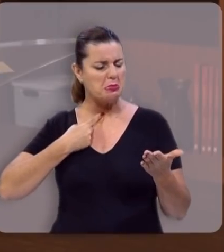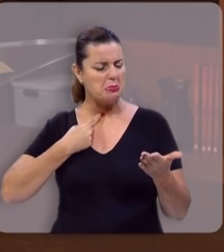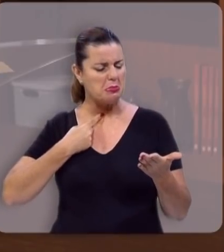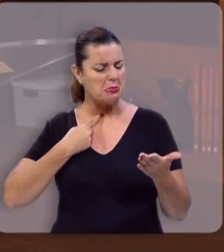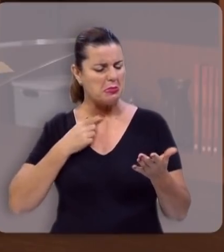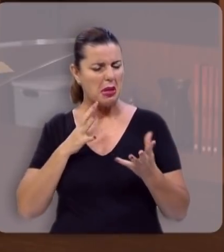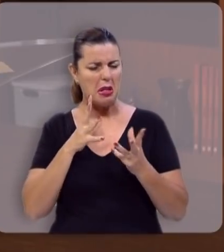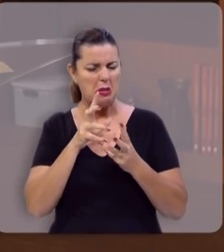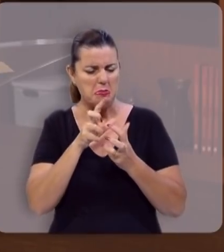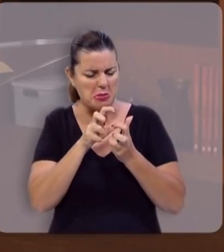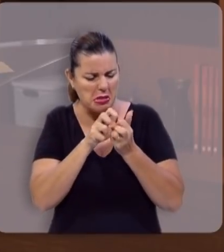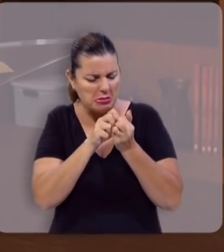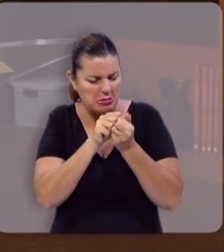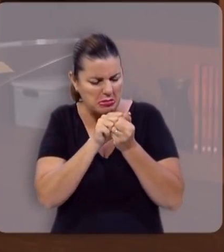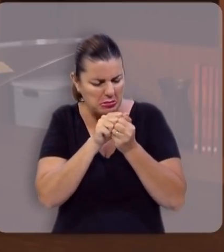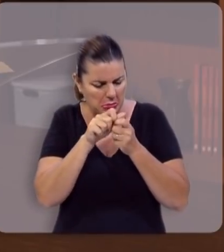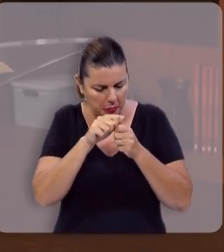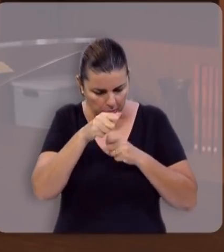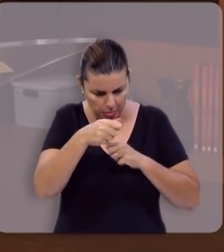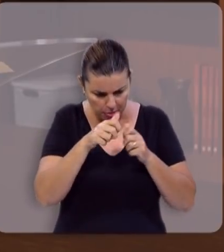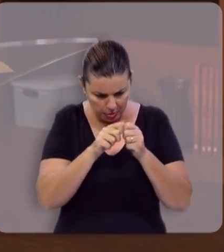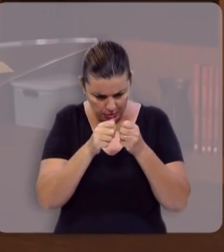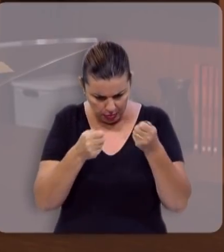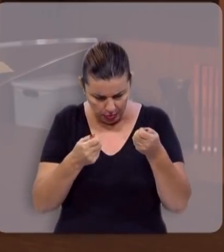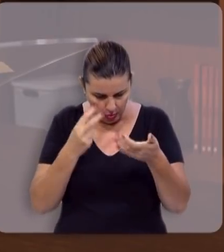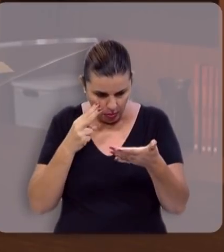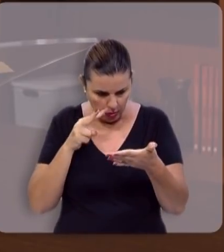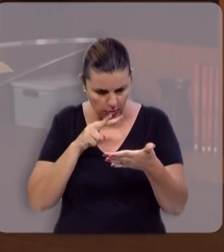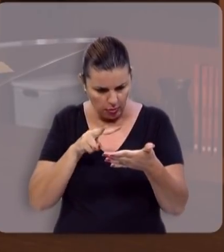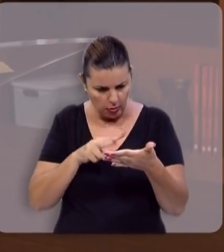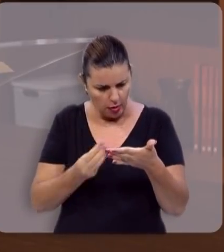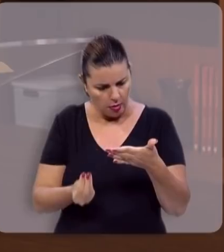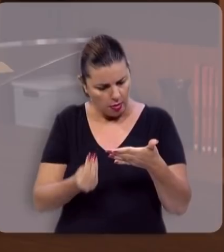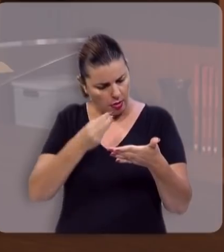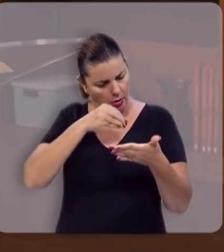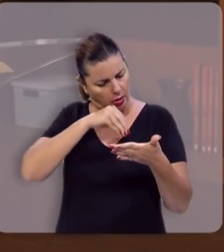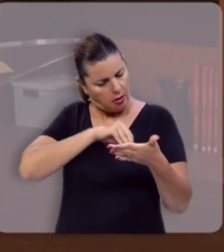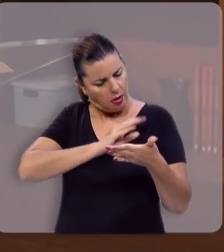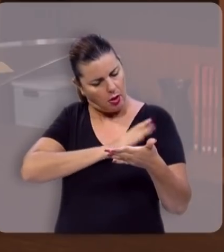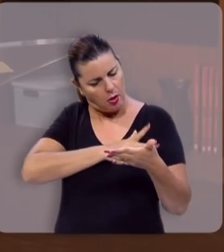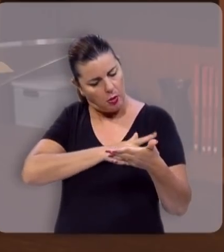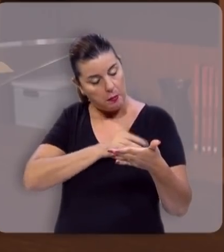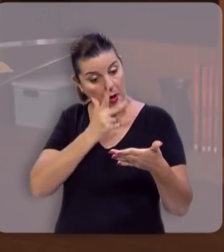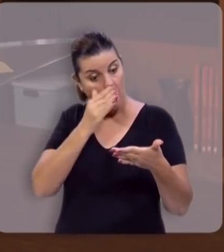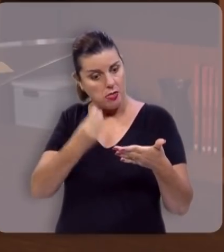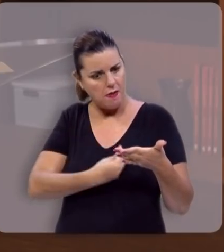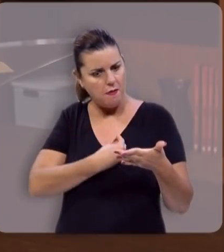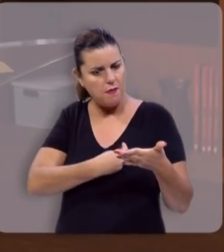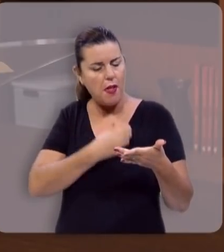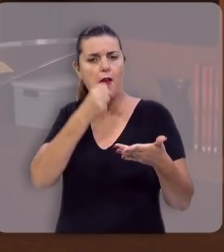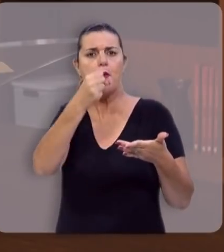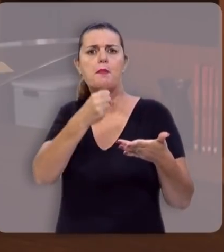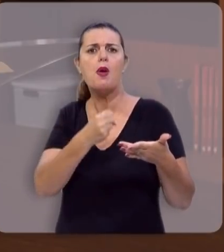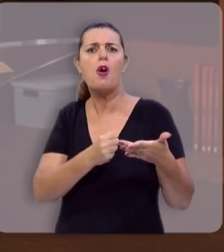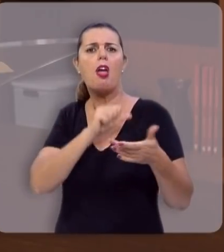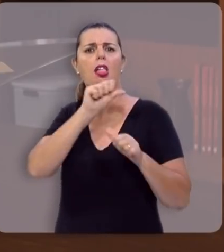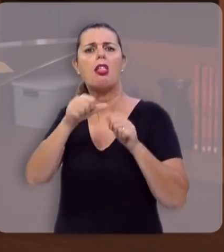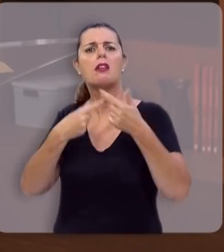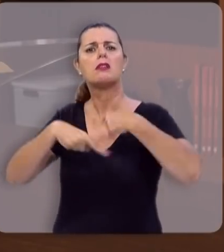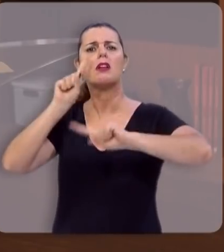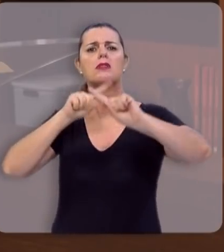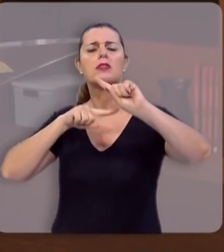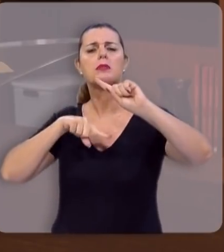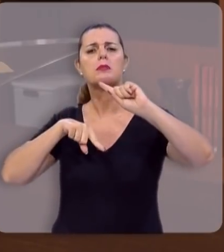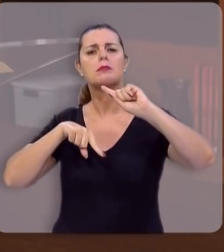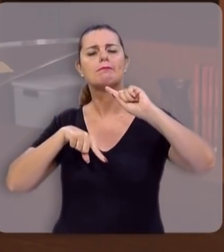todo amarrotado e lê, e aquilo entra no coração como uma mensagem viva e poderosa, e ele é transformado, ali